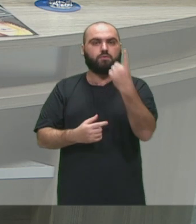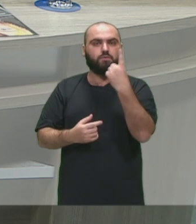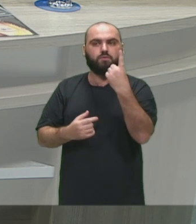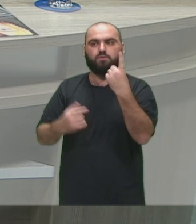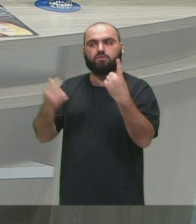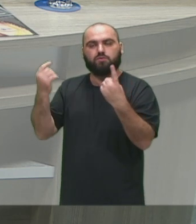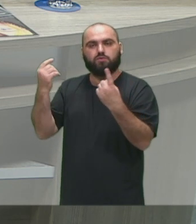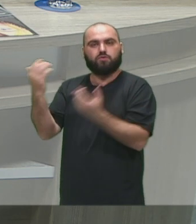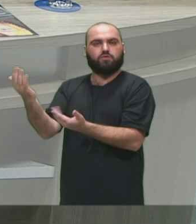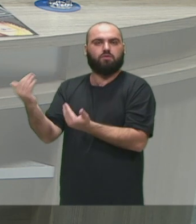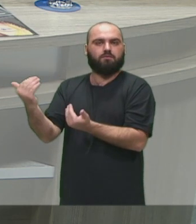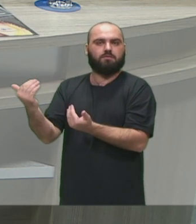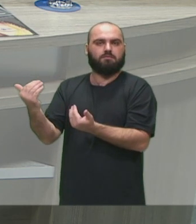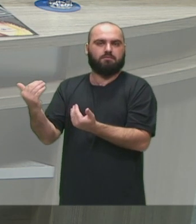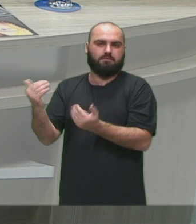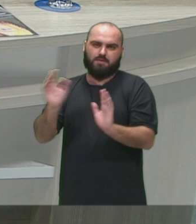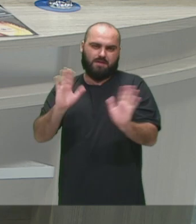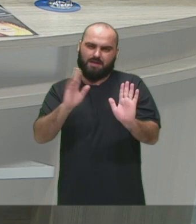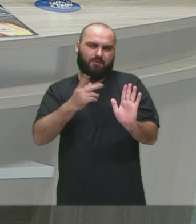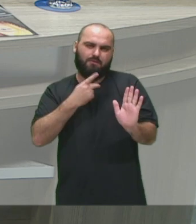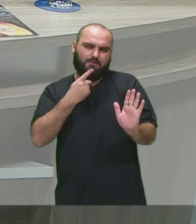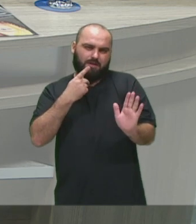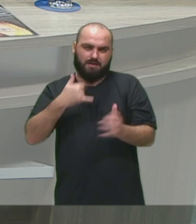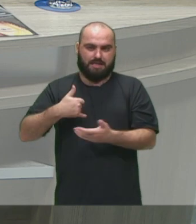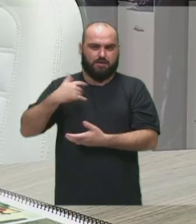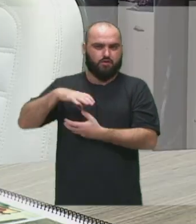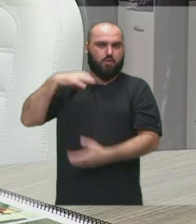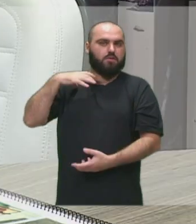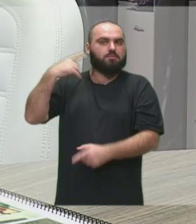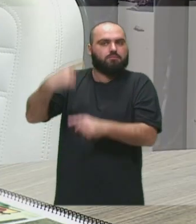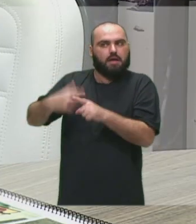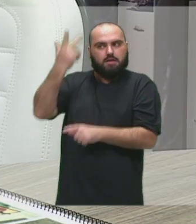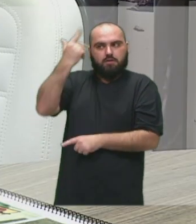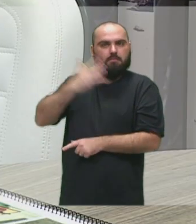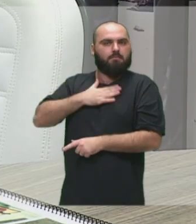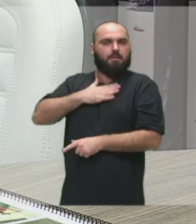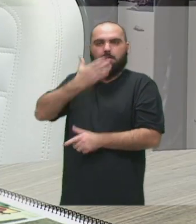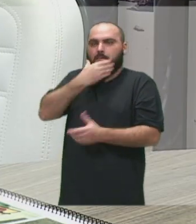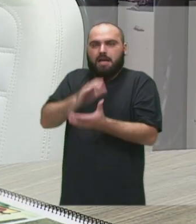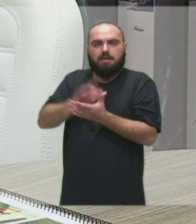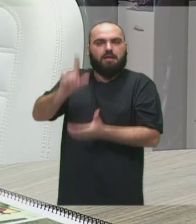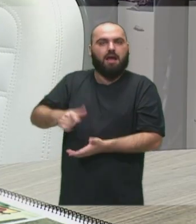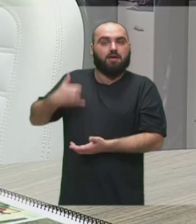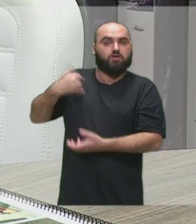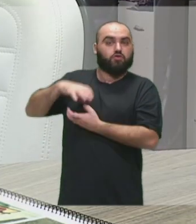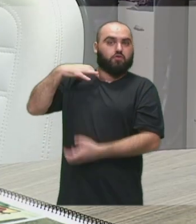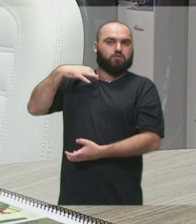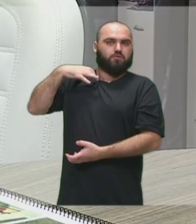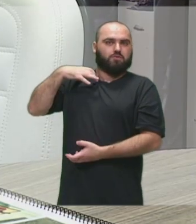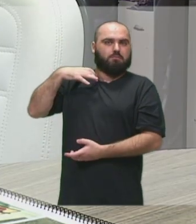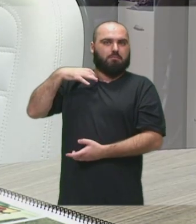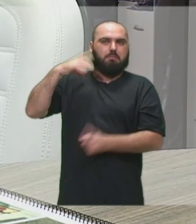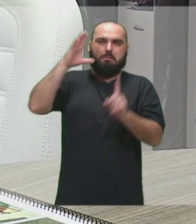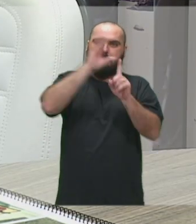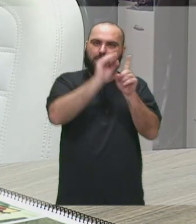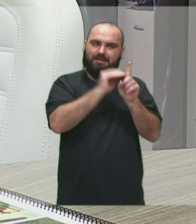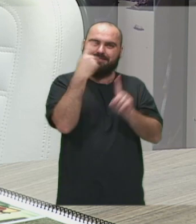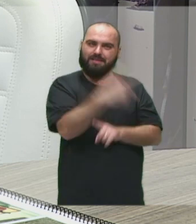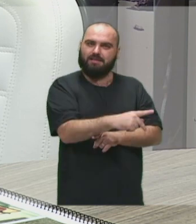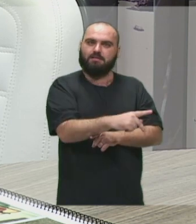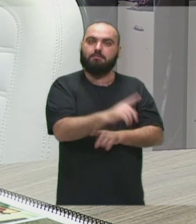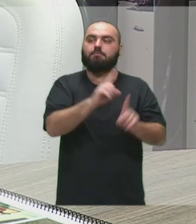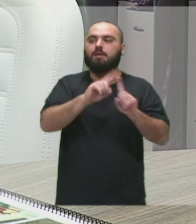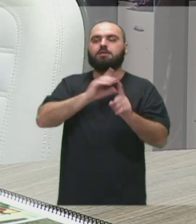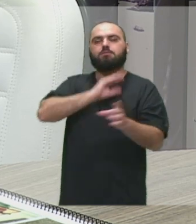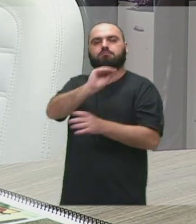quis colocar um senhor de idade, como foi exatamente a história do meu marido. Então, através dessa obra, eu consigo chamar a